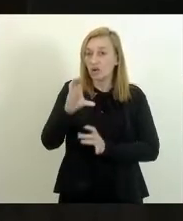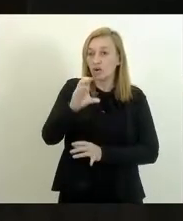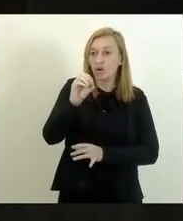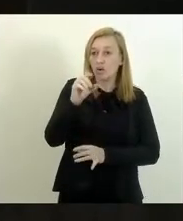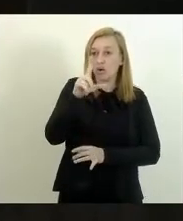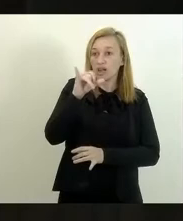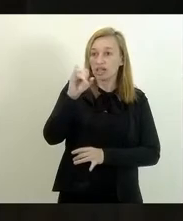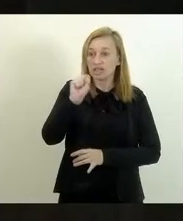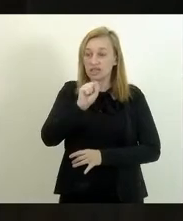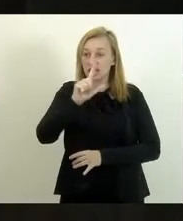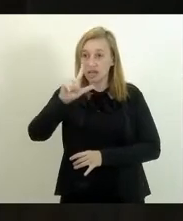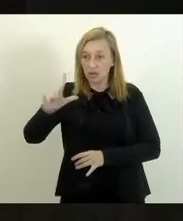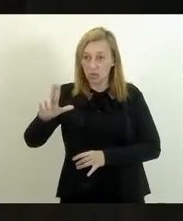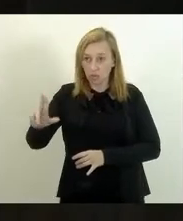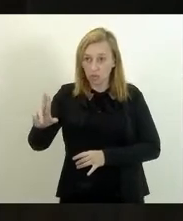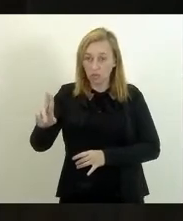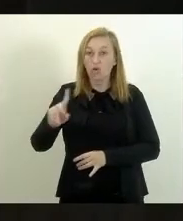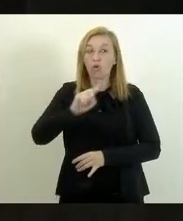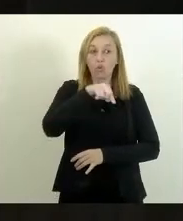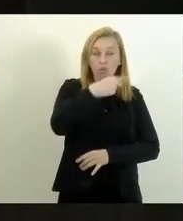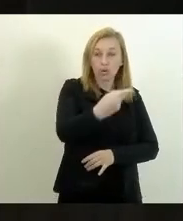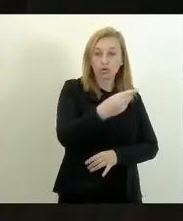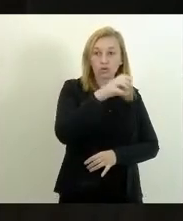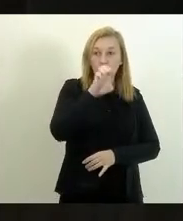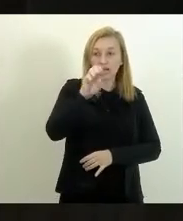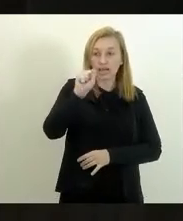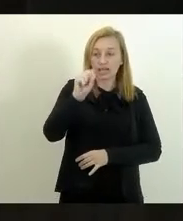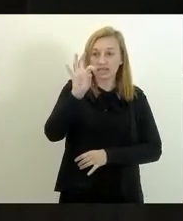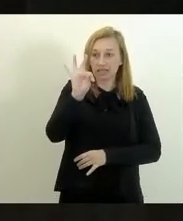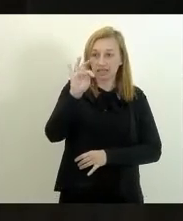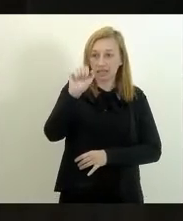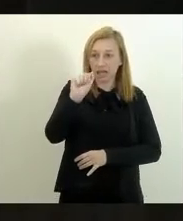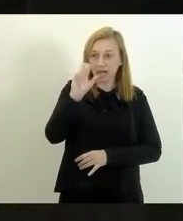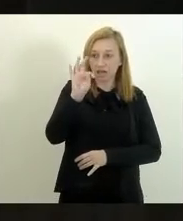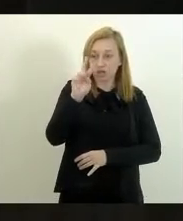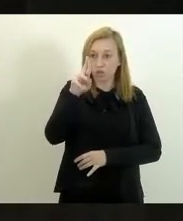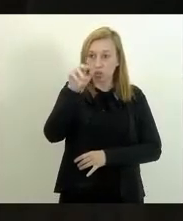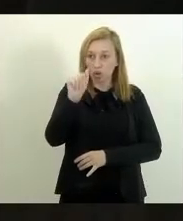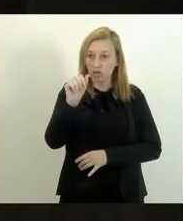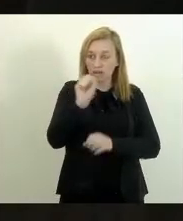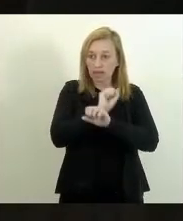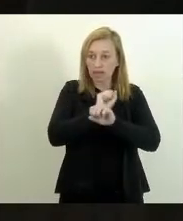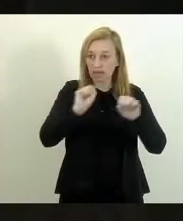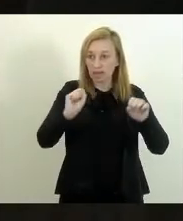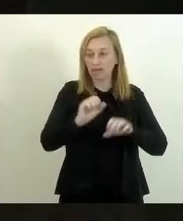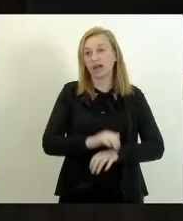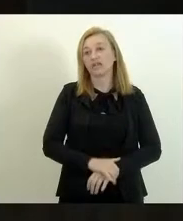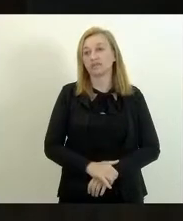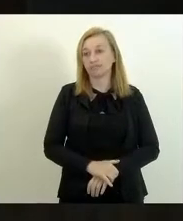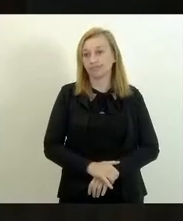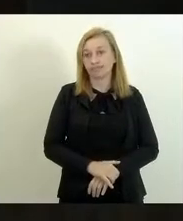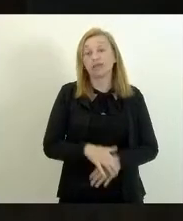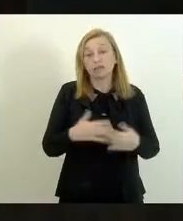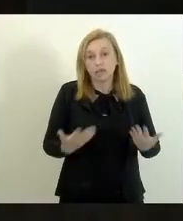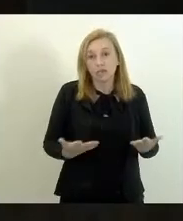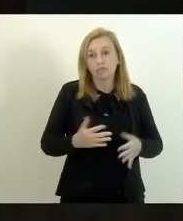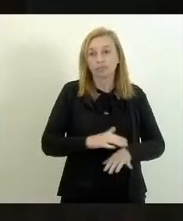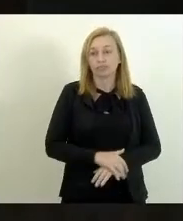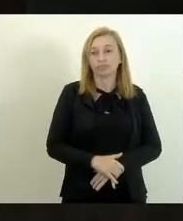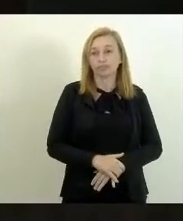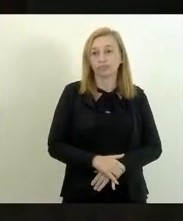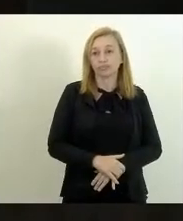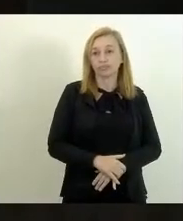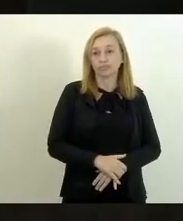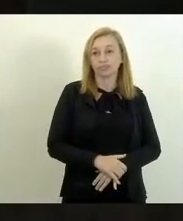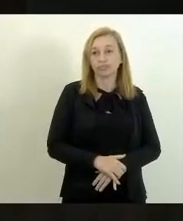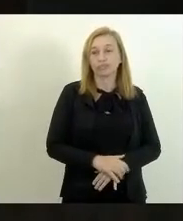exemplo da Estátua da Liberdade. E nós temos o exemplo do nosso Cristo Redentor. Então,